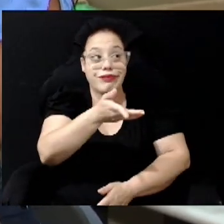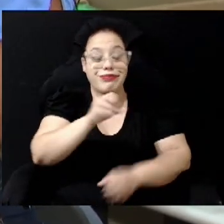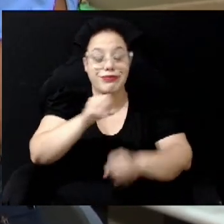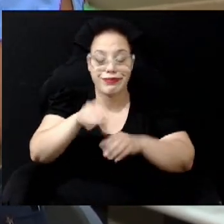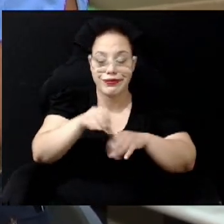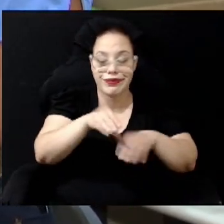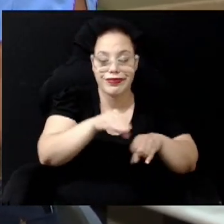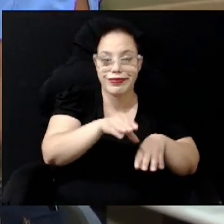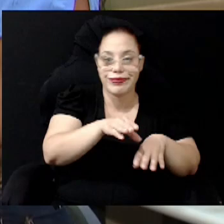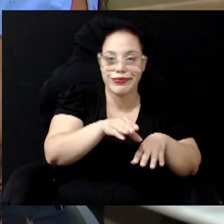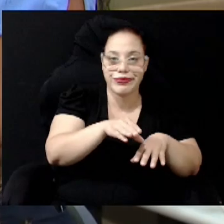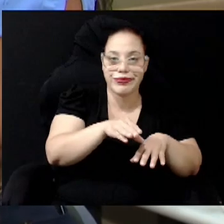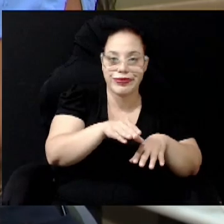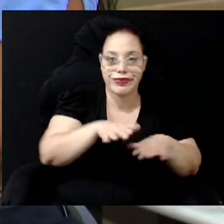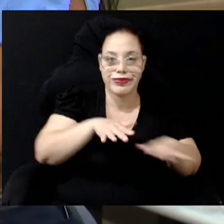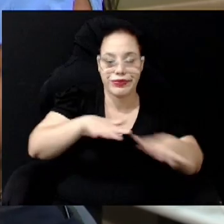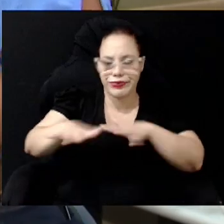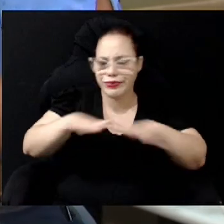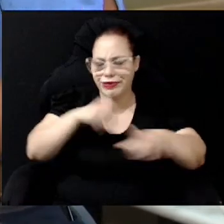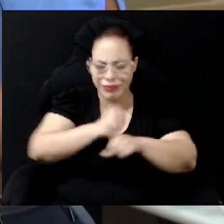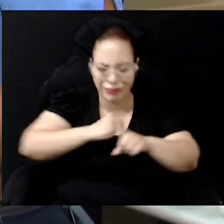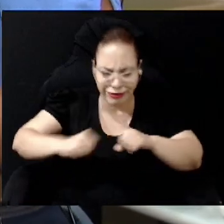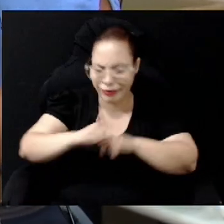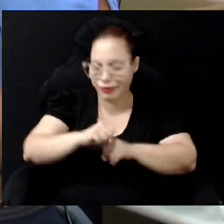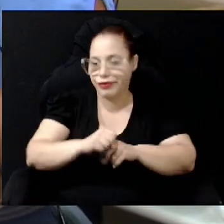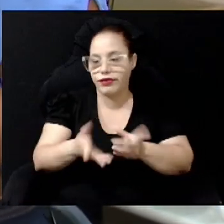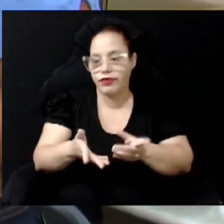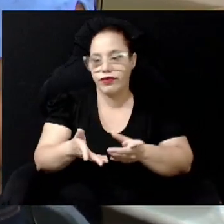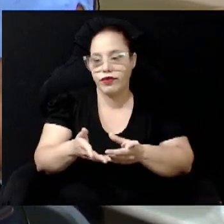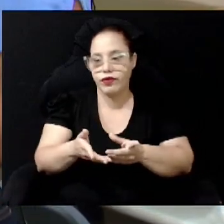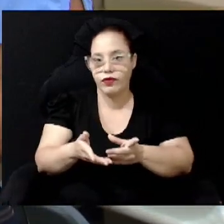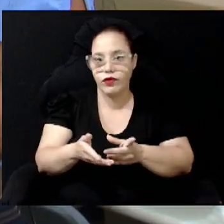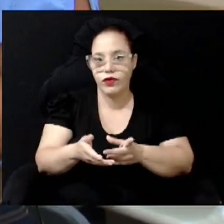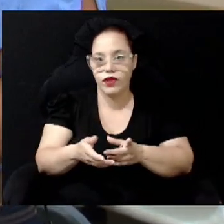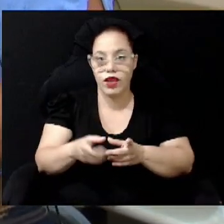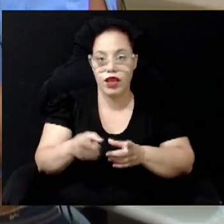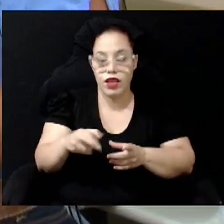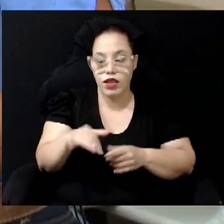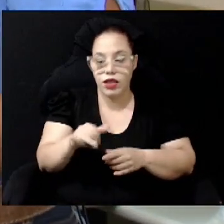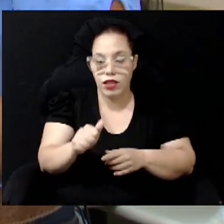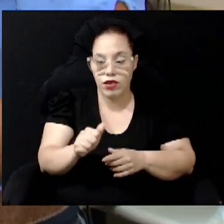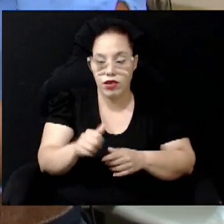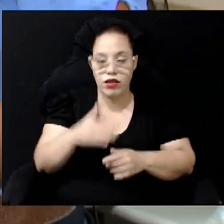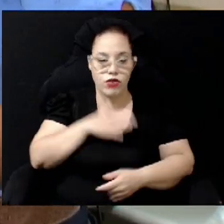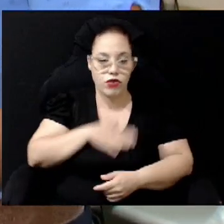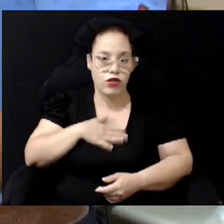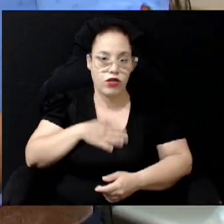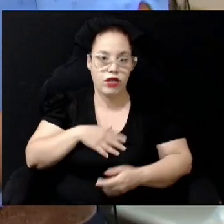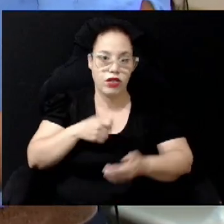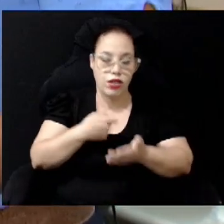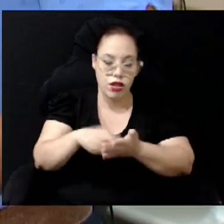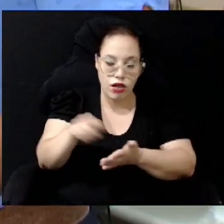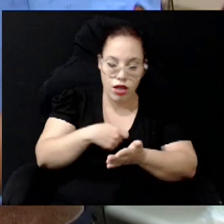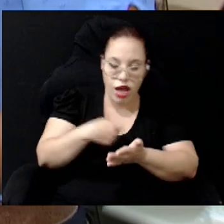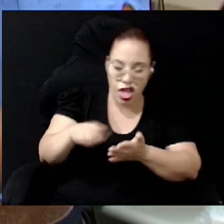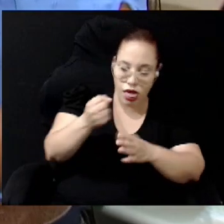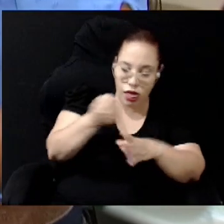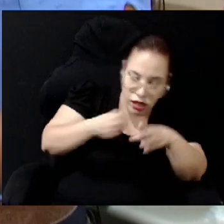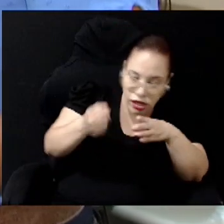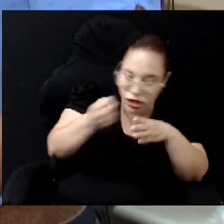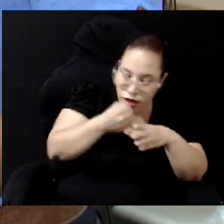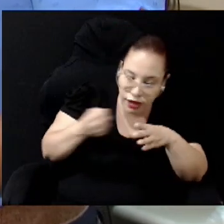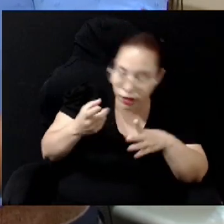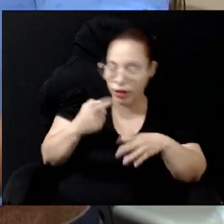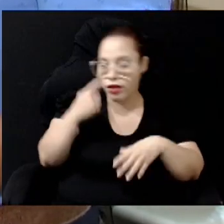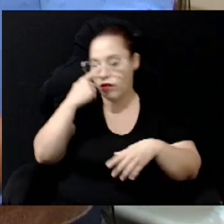questão dos movimentos sociais, a época da ditadura, gostava de cadernos de receitas e assim por diante. Então, você